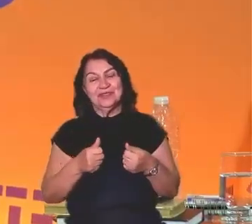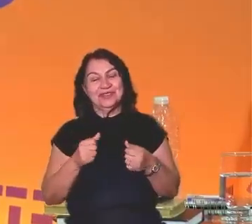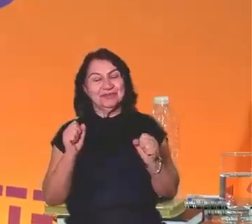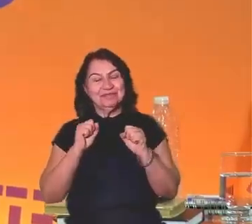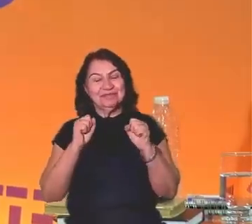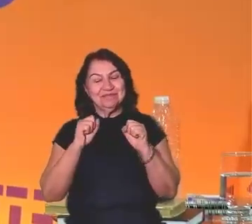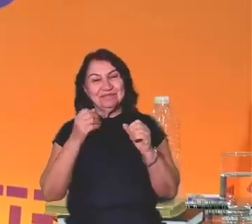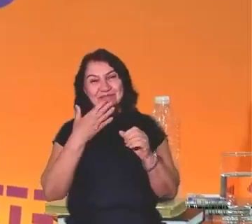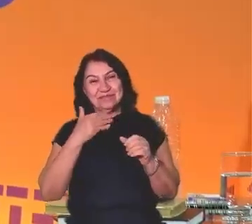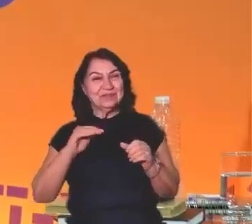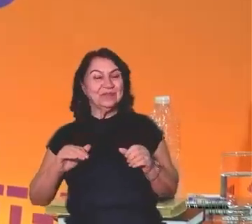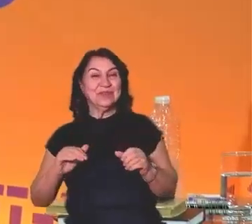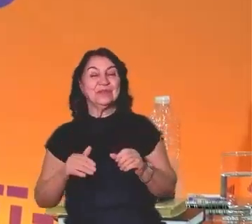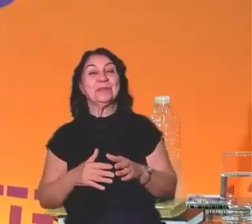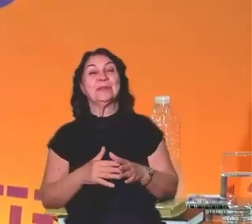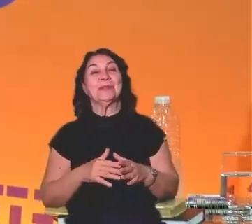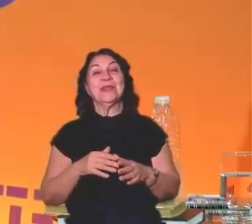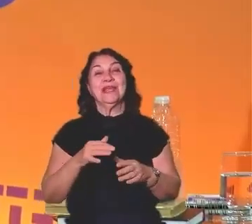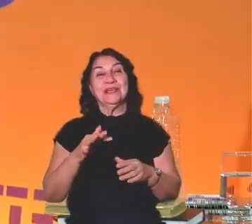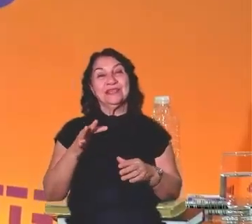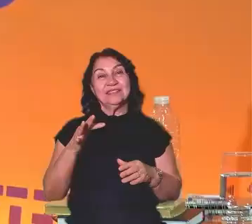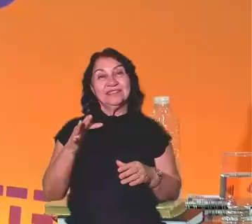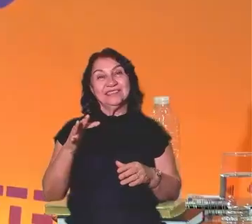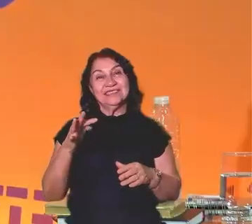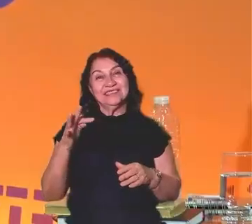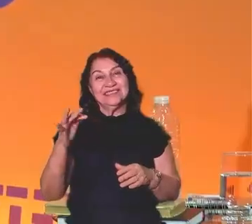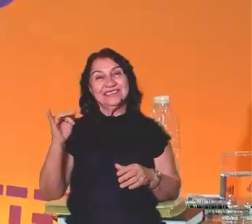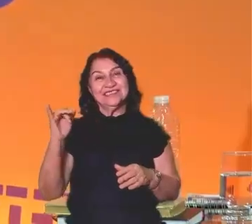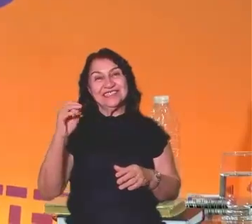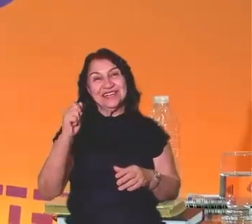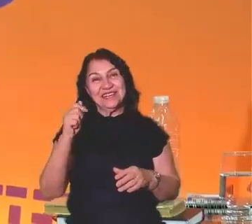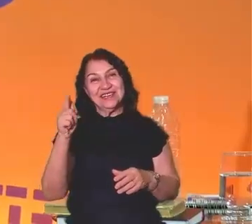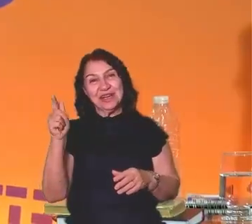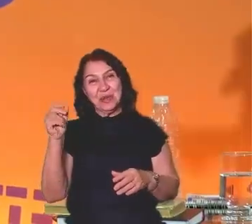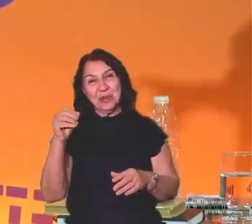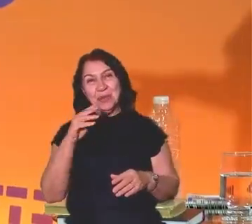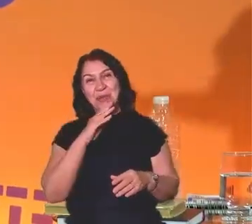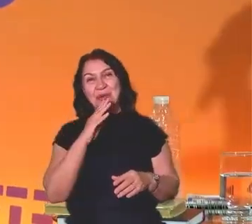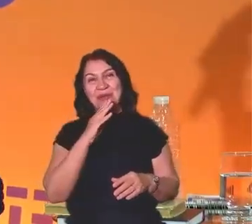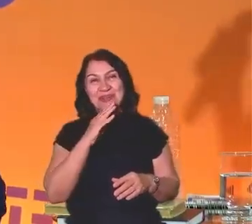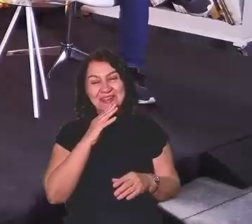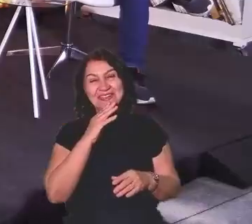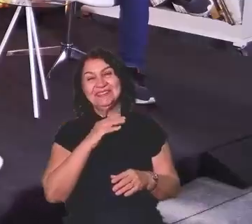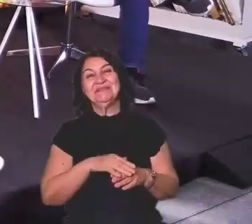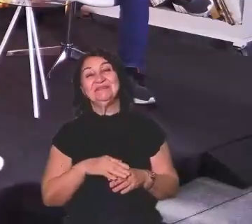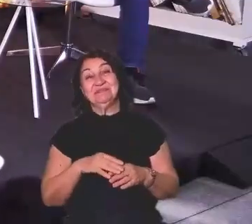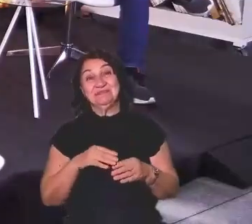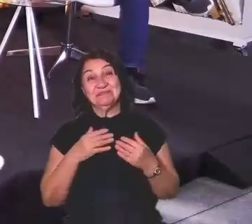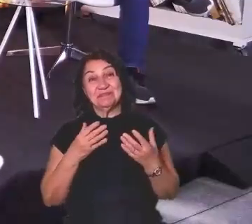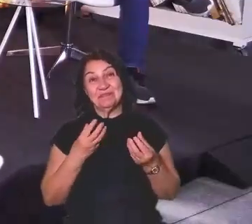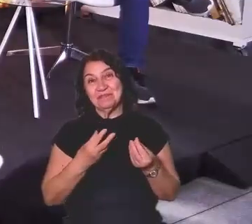Um menino. Eu estou assim, quem é? O Tiago Skip, você conhece? Oh. Beijo, menino.